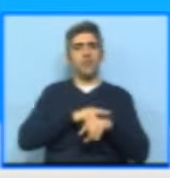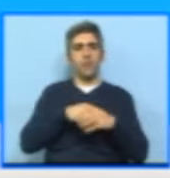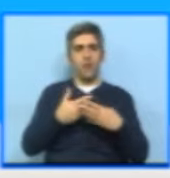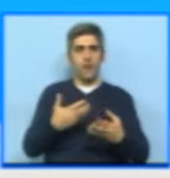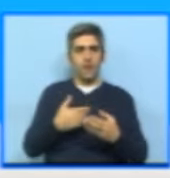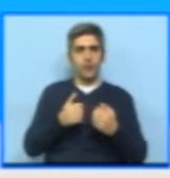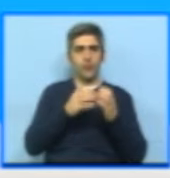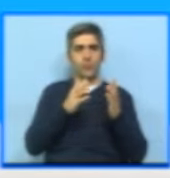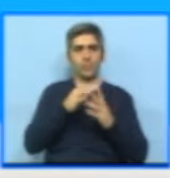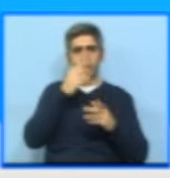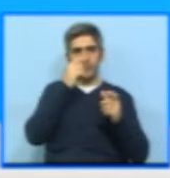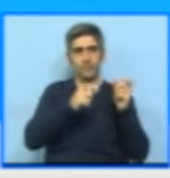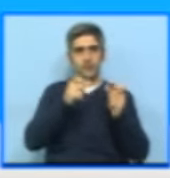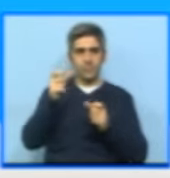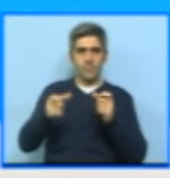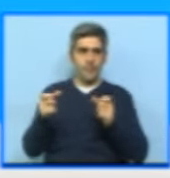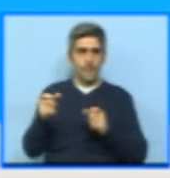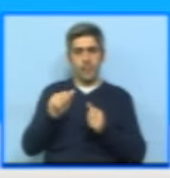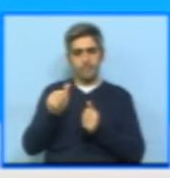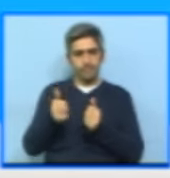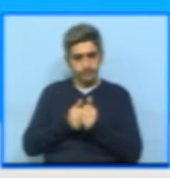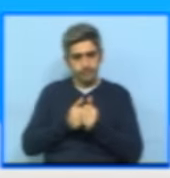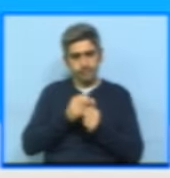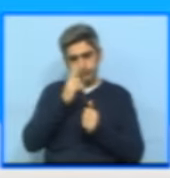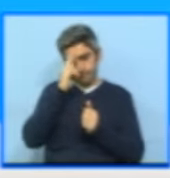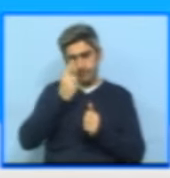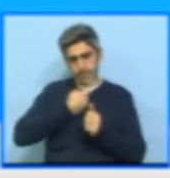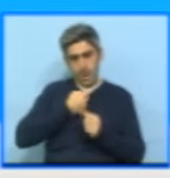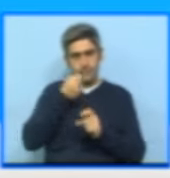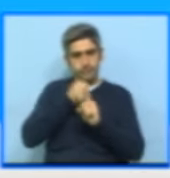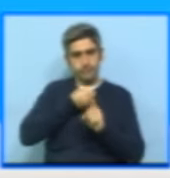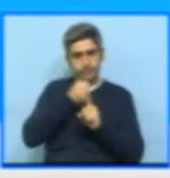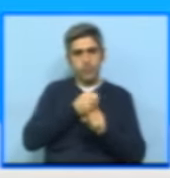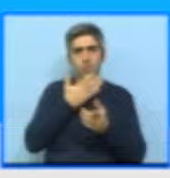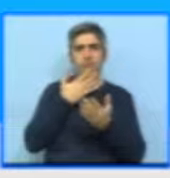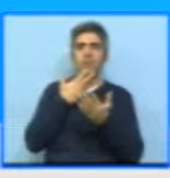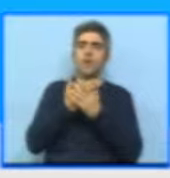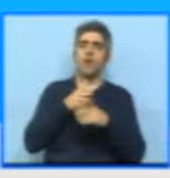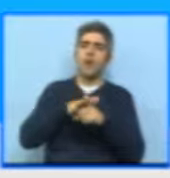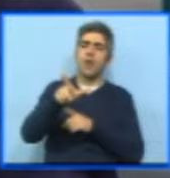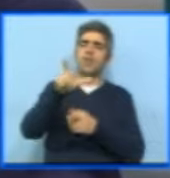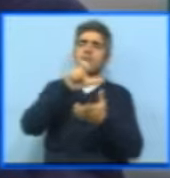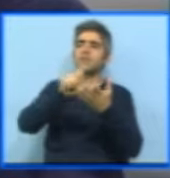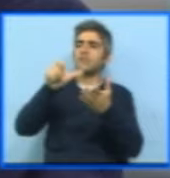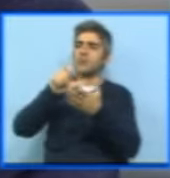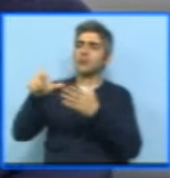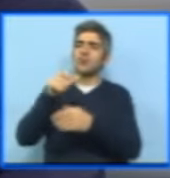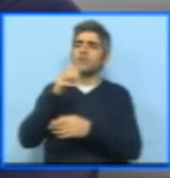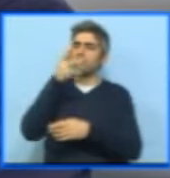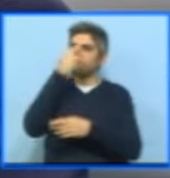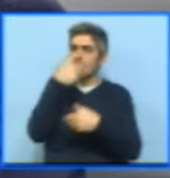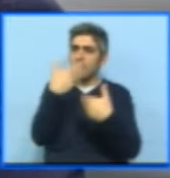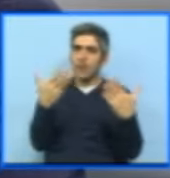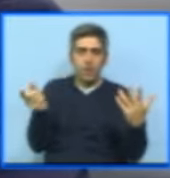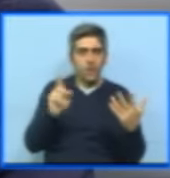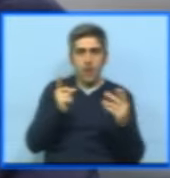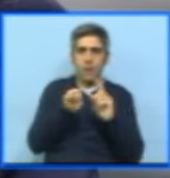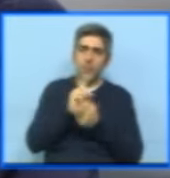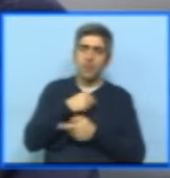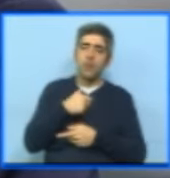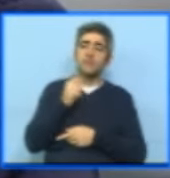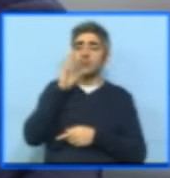tempos dois, ao lado uns dos outros, nós temos de continuar, não a desanimar os outros, mas mesmo com a nossa fraqueza, oferecer o melhor que